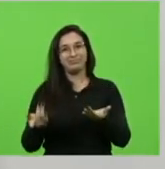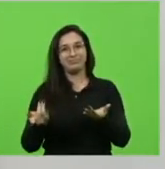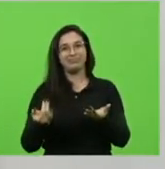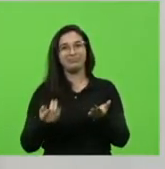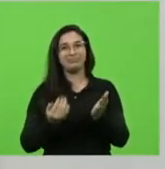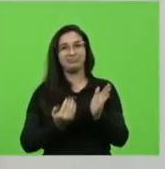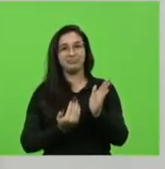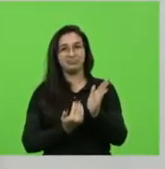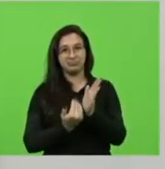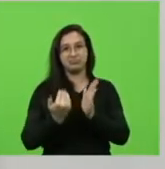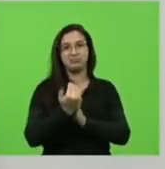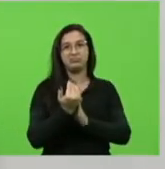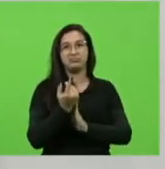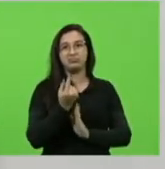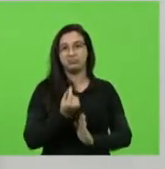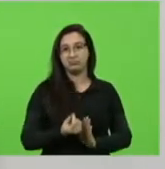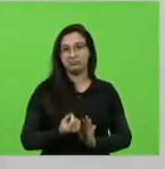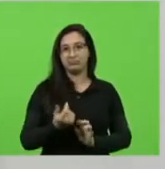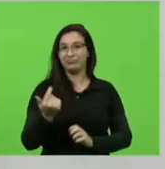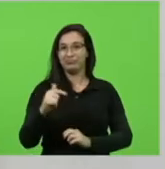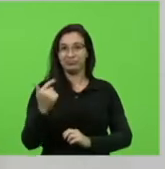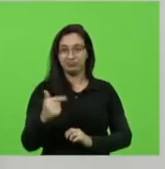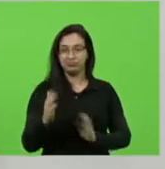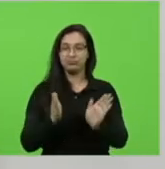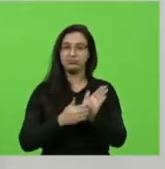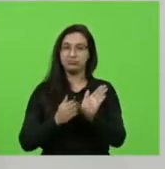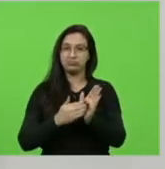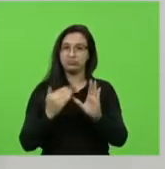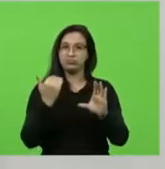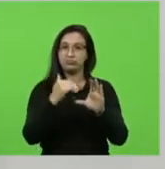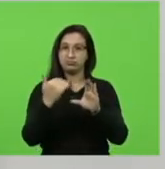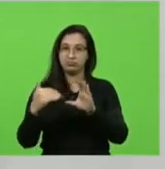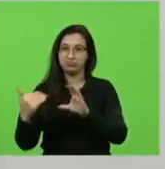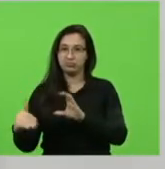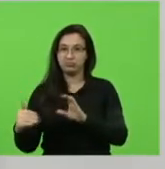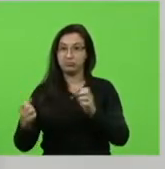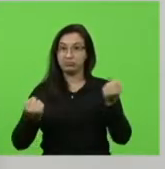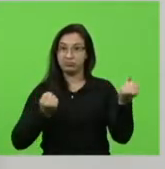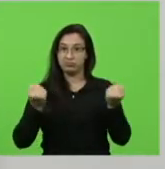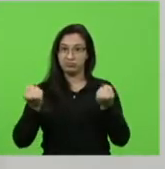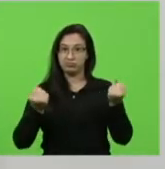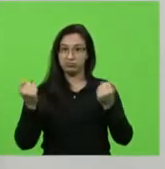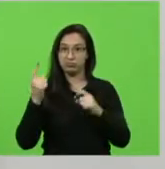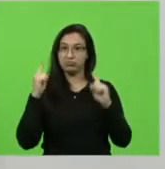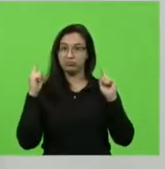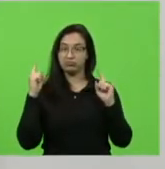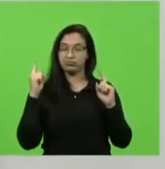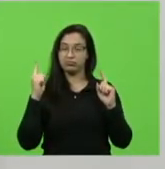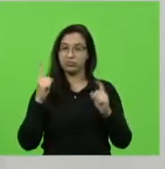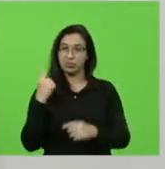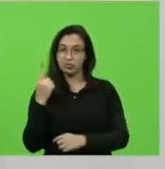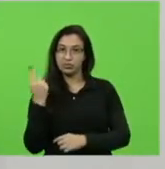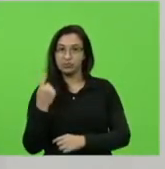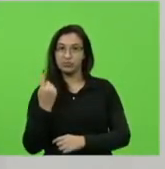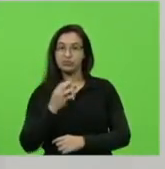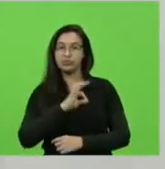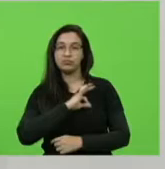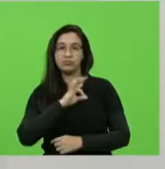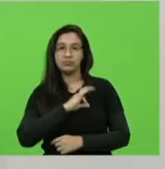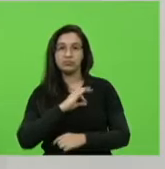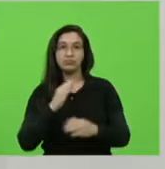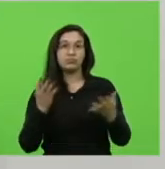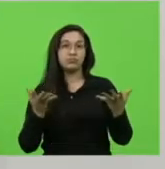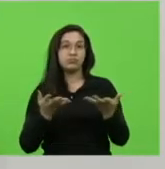Parabéns pelo encaminhamento das viaturas, mas fica agora o desafio para a Secretaria de